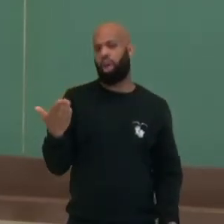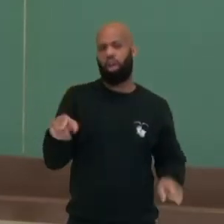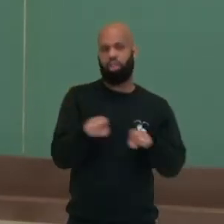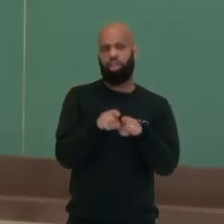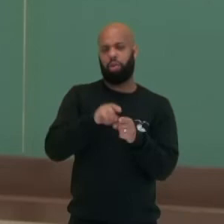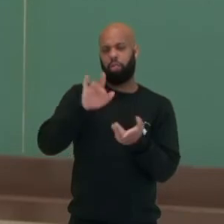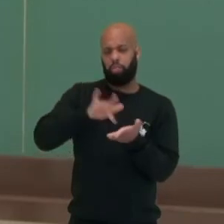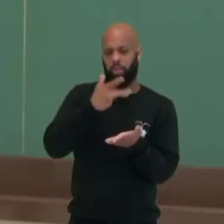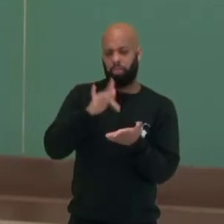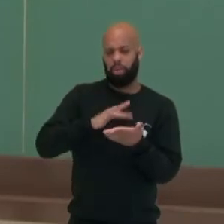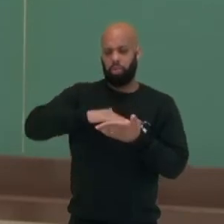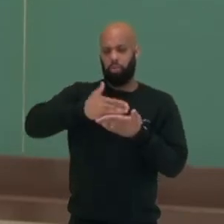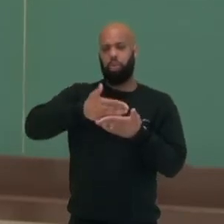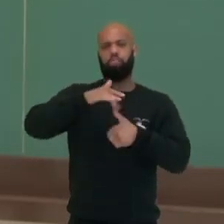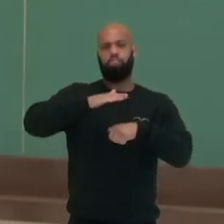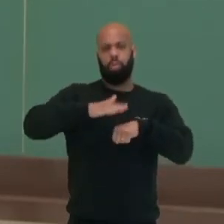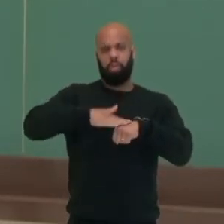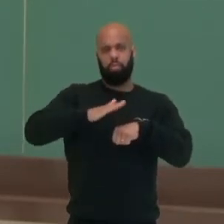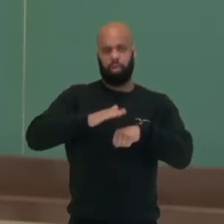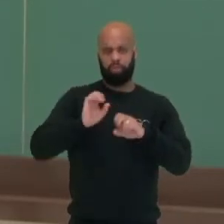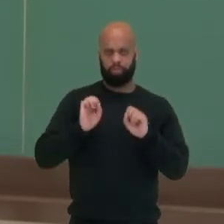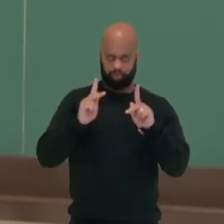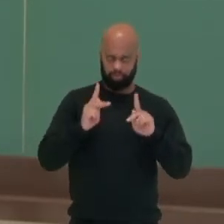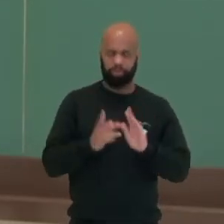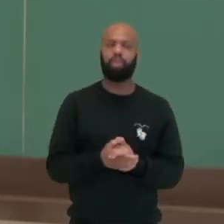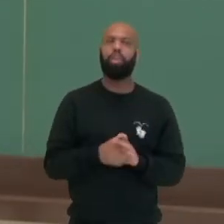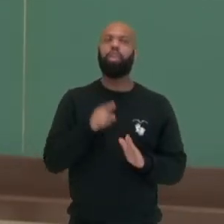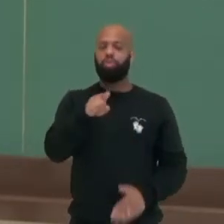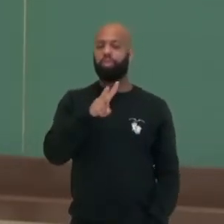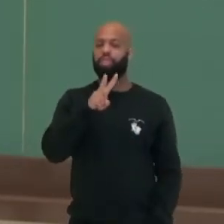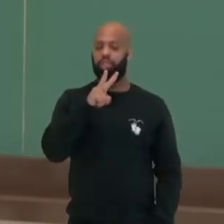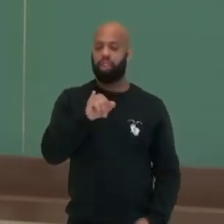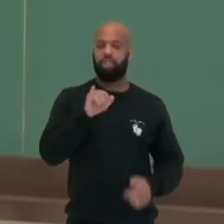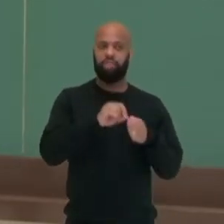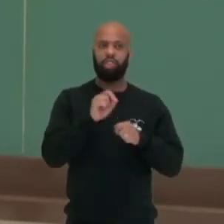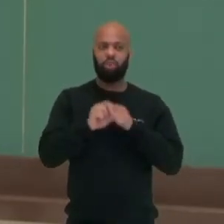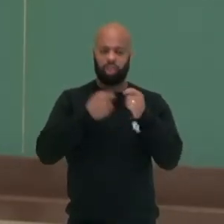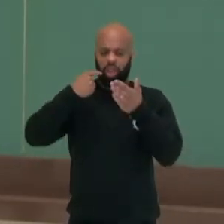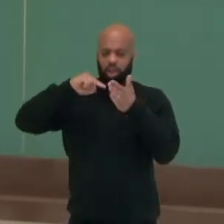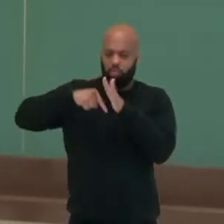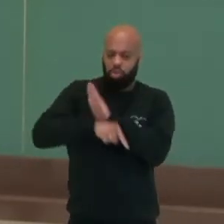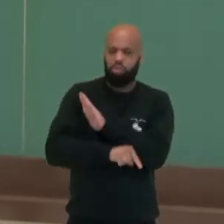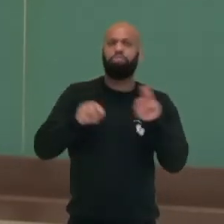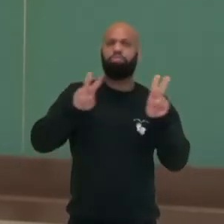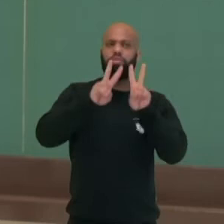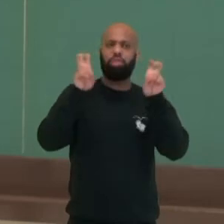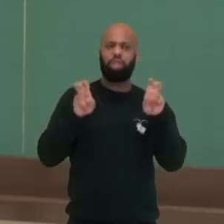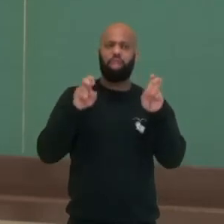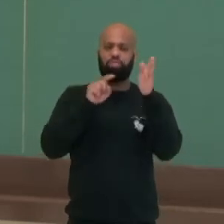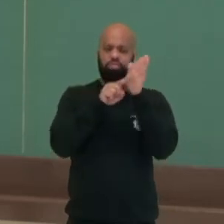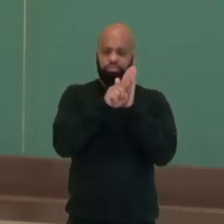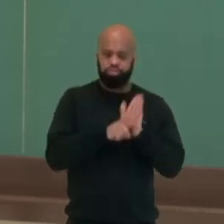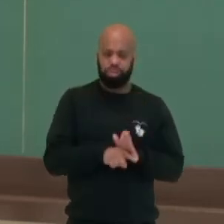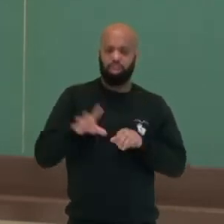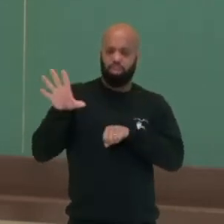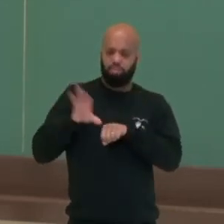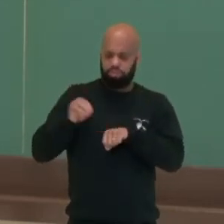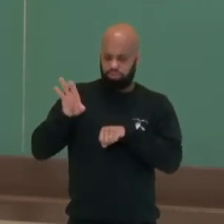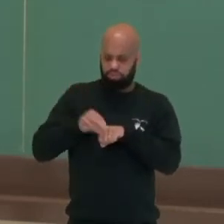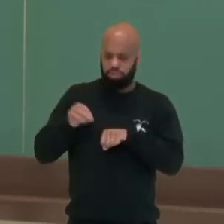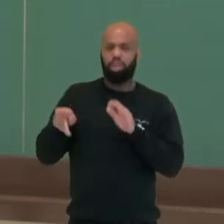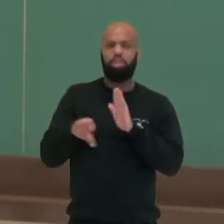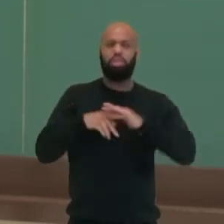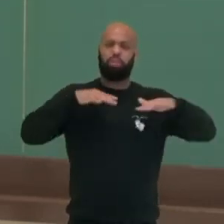seu computador pessoal, tá? Você vai se aprofundar um pouquinho nesse conhecimento